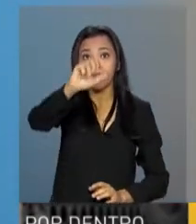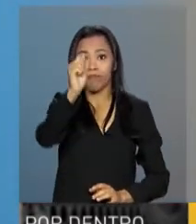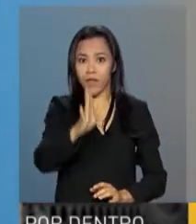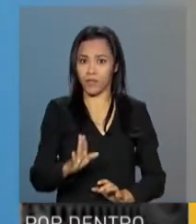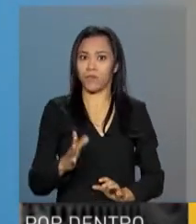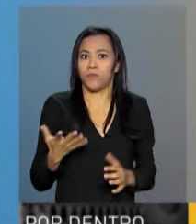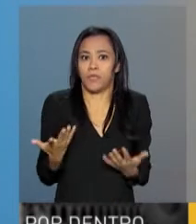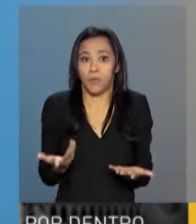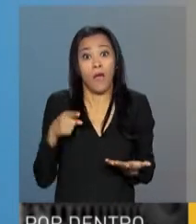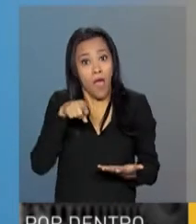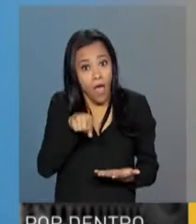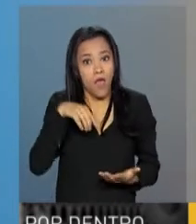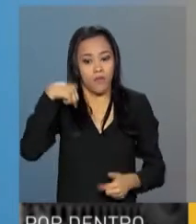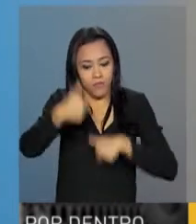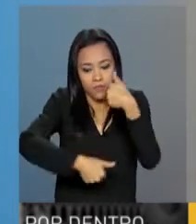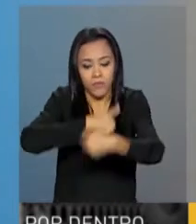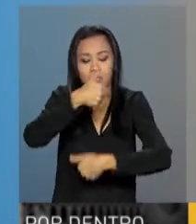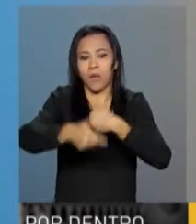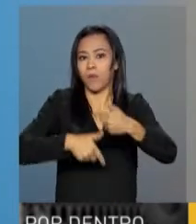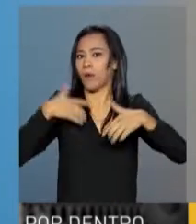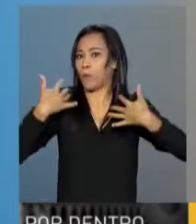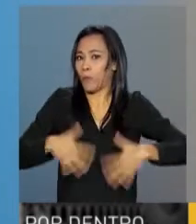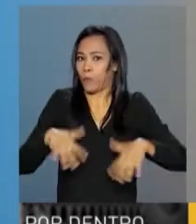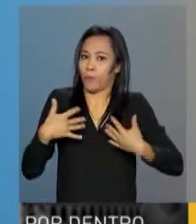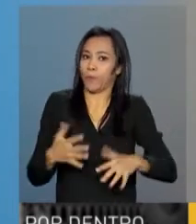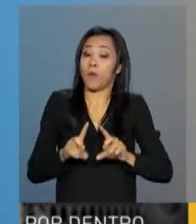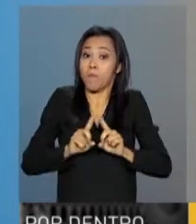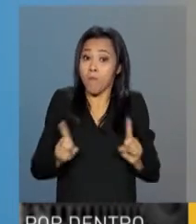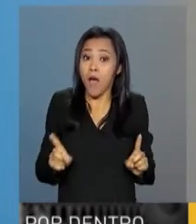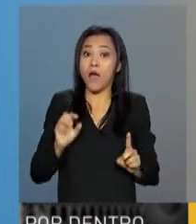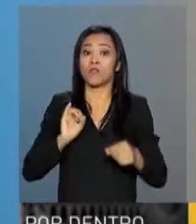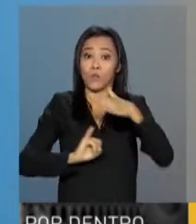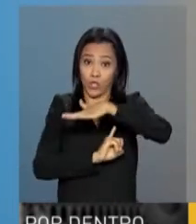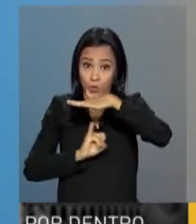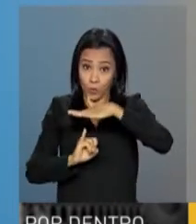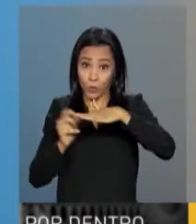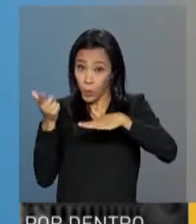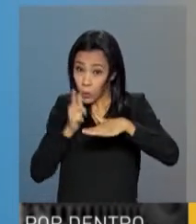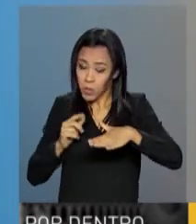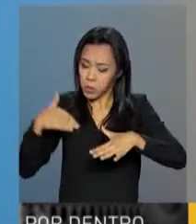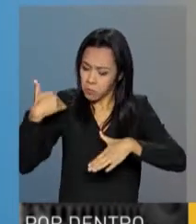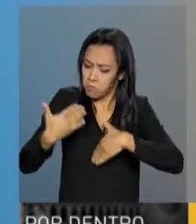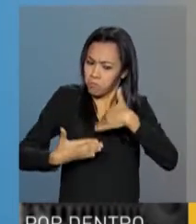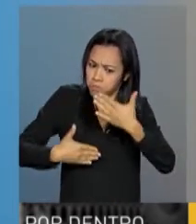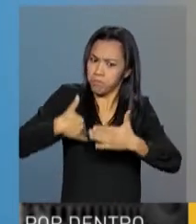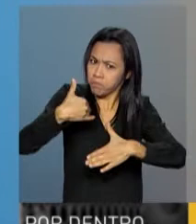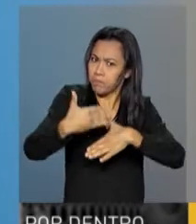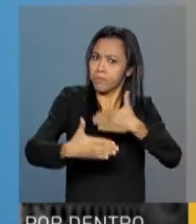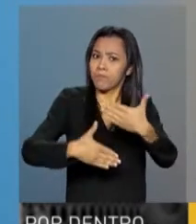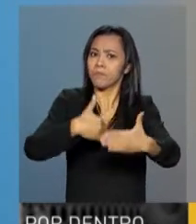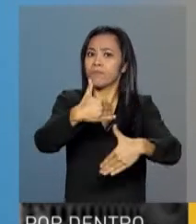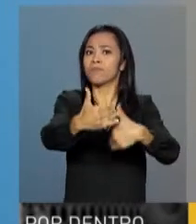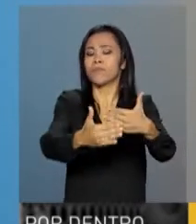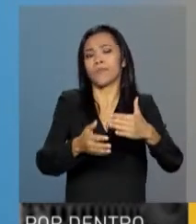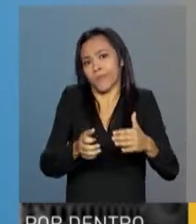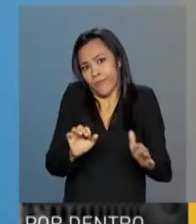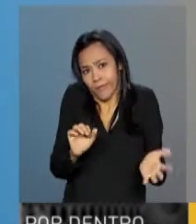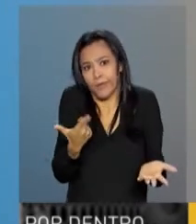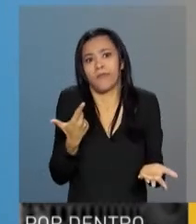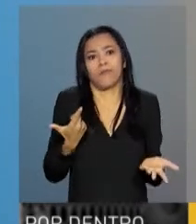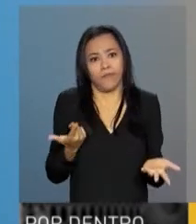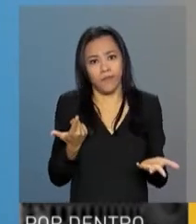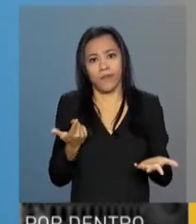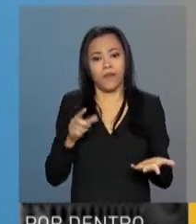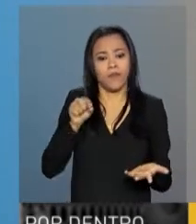então é um serviço muito grande mas o instituto avançou bastante e é ecologicamente que parte